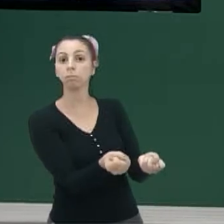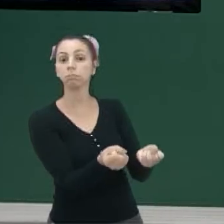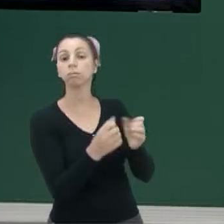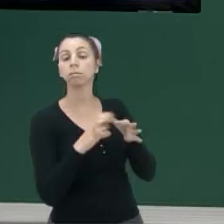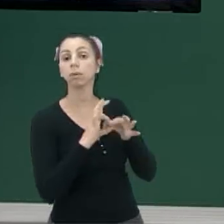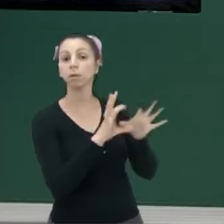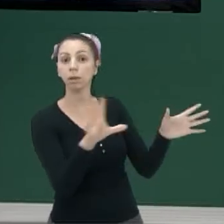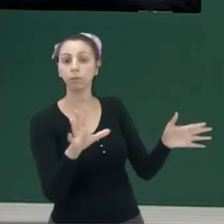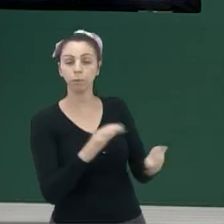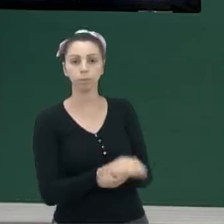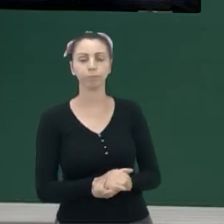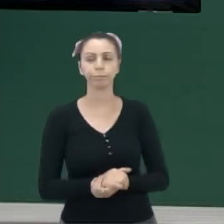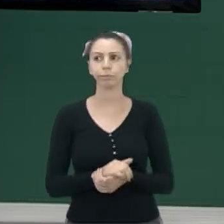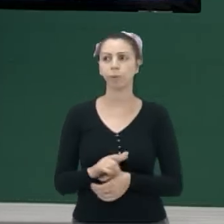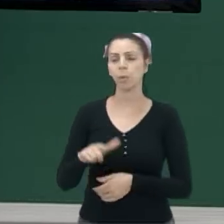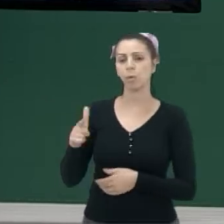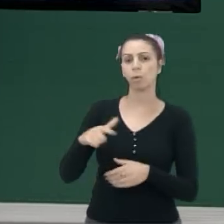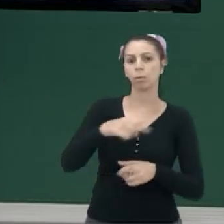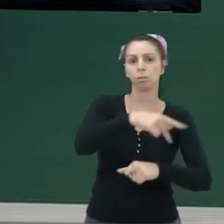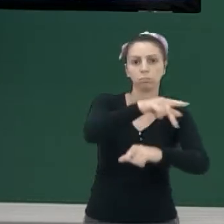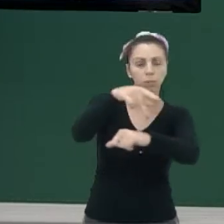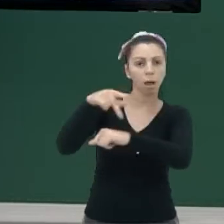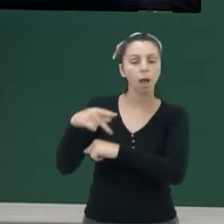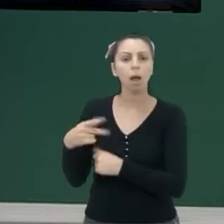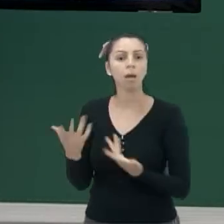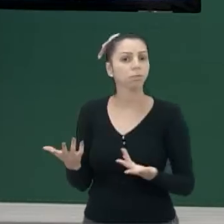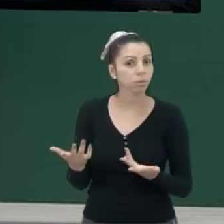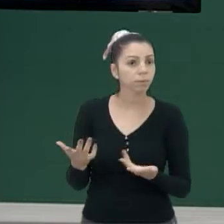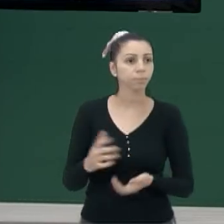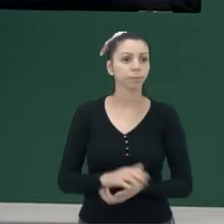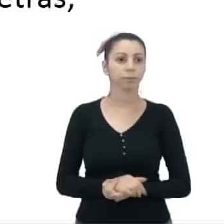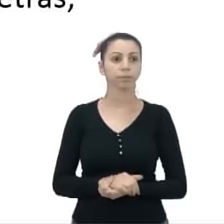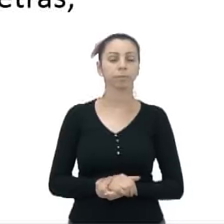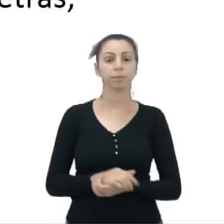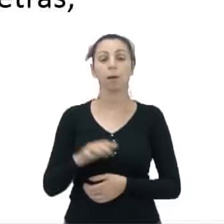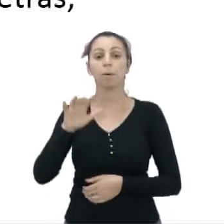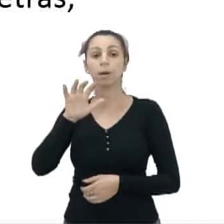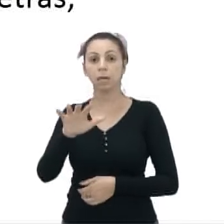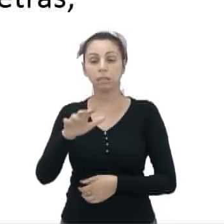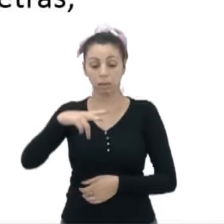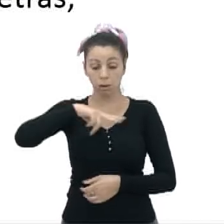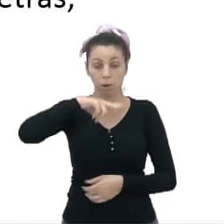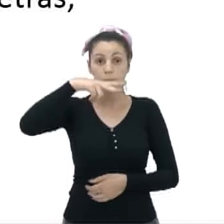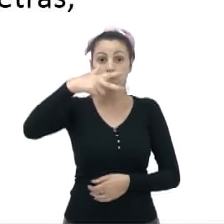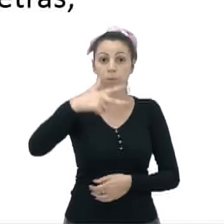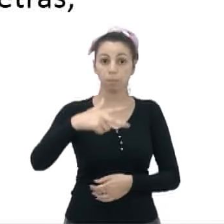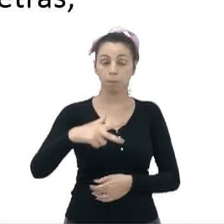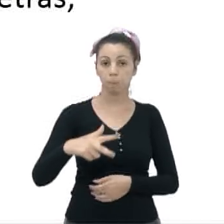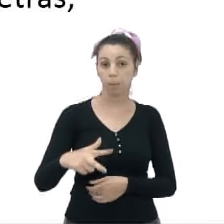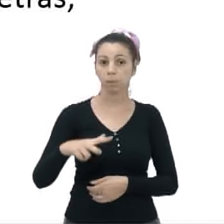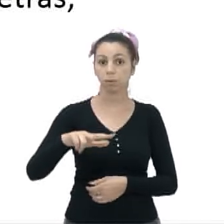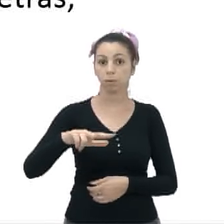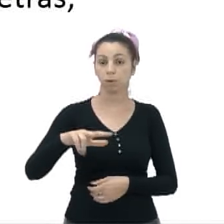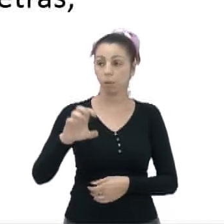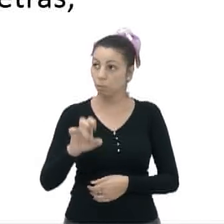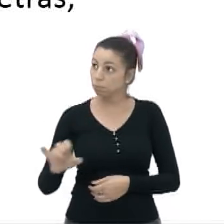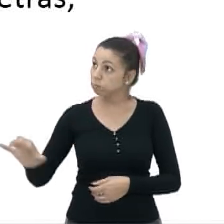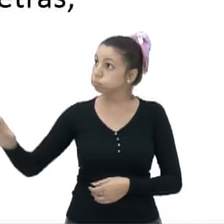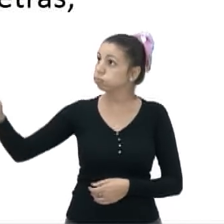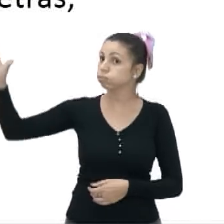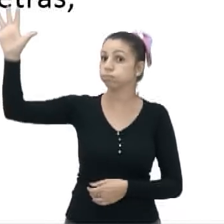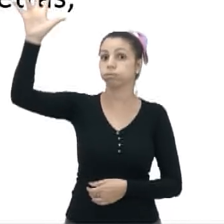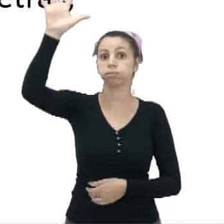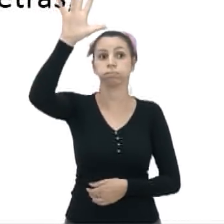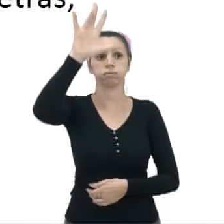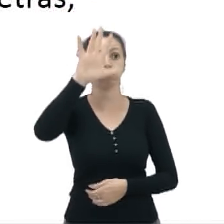os outros reinos acharam disso. Né? Assim, os portugueses inundaram a Europa, via Lisboa,